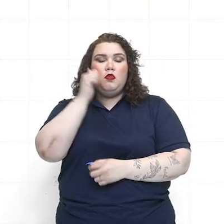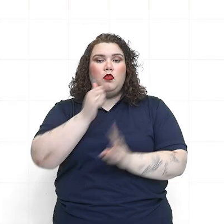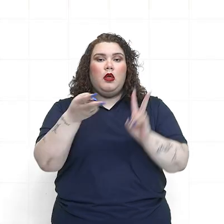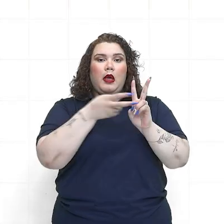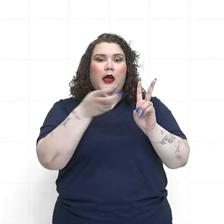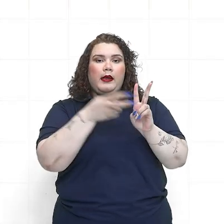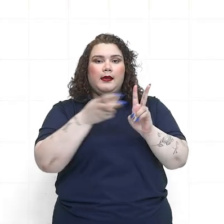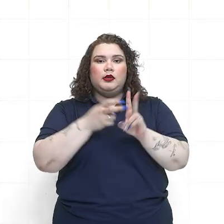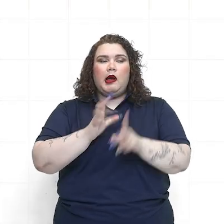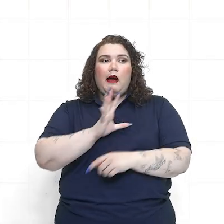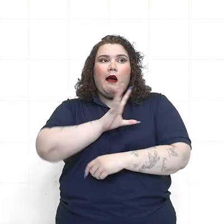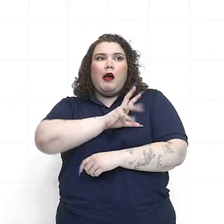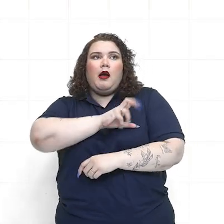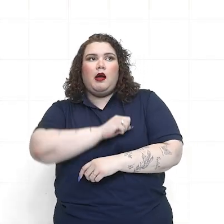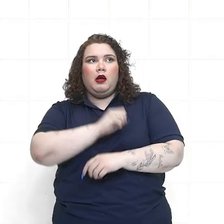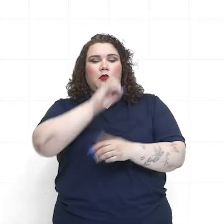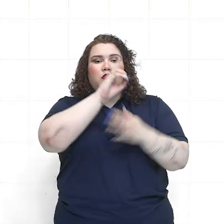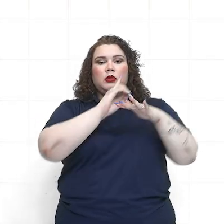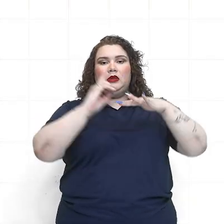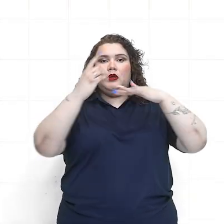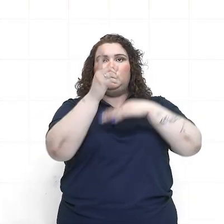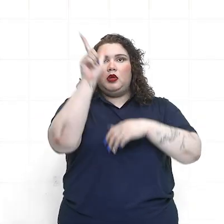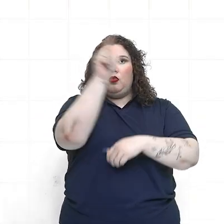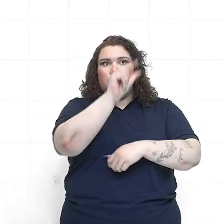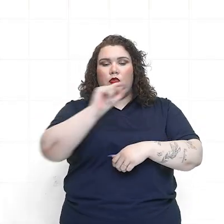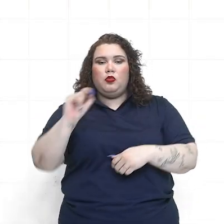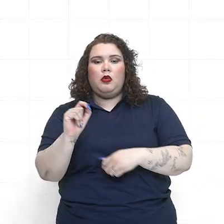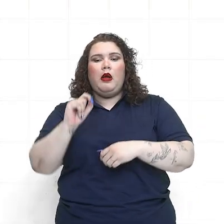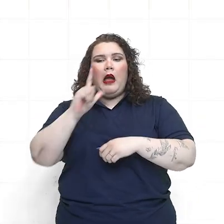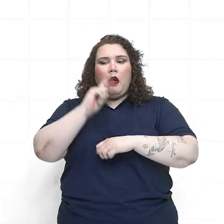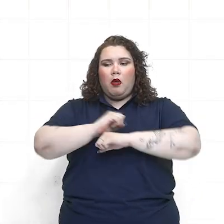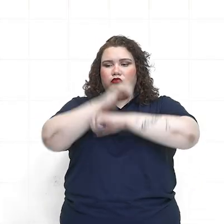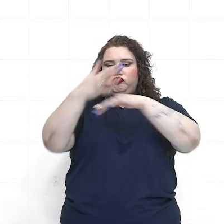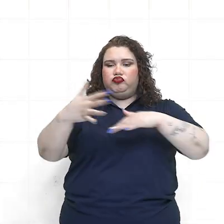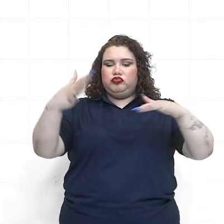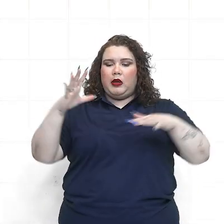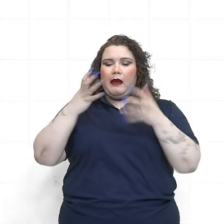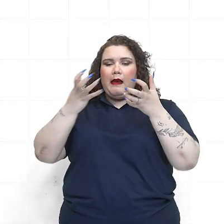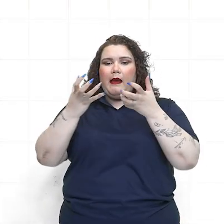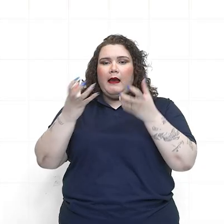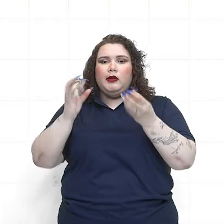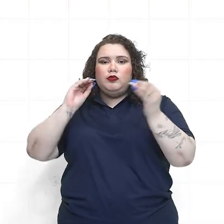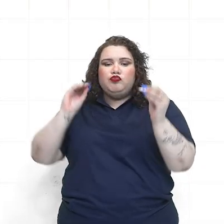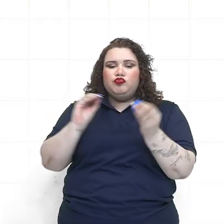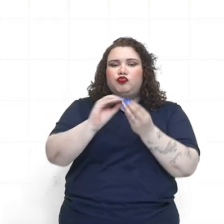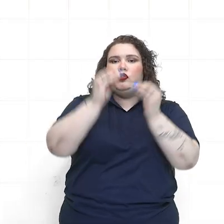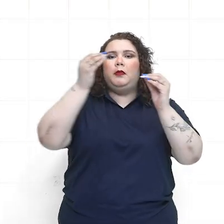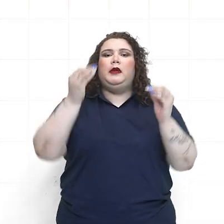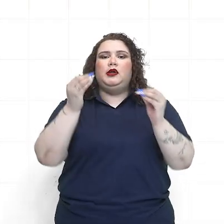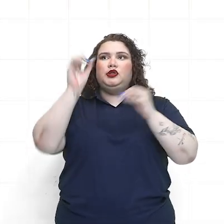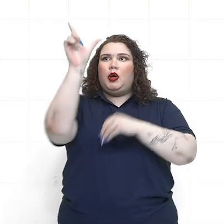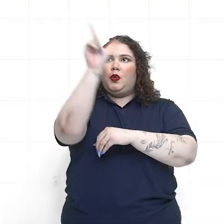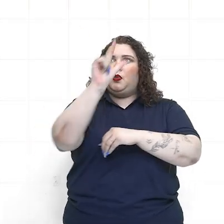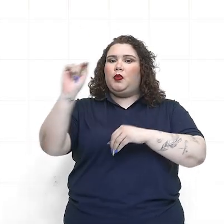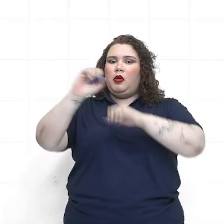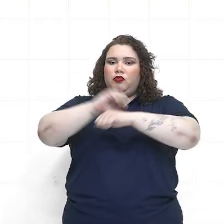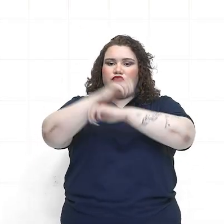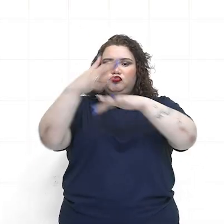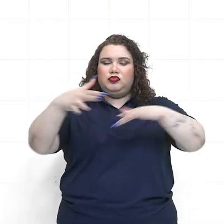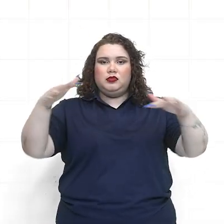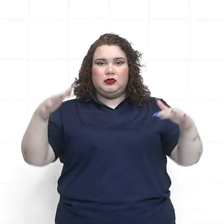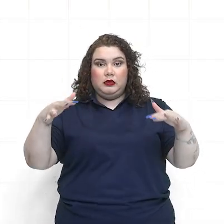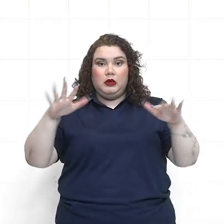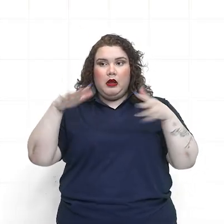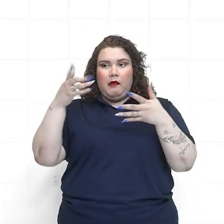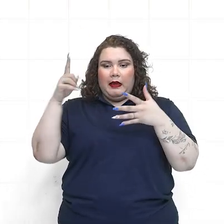lua, afogou-se ao se debruçar para o rio para tentar beijar, então, o seu reflexo. Comovido, o deus